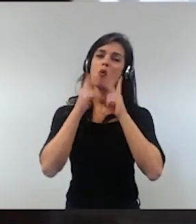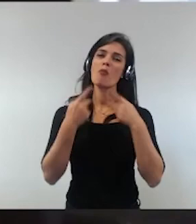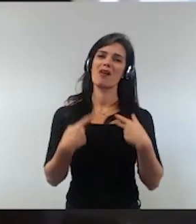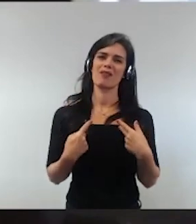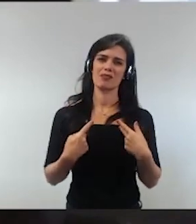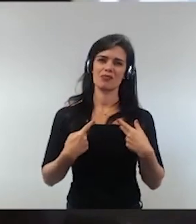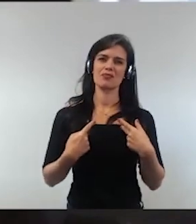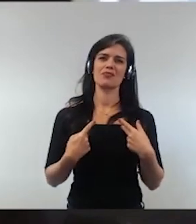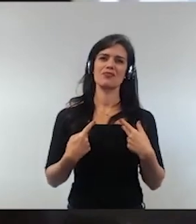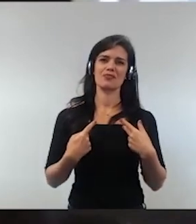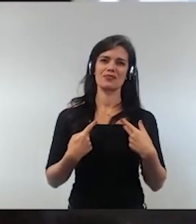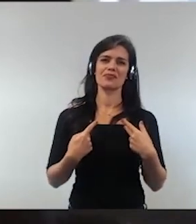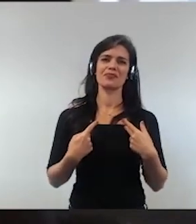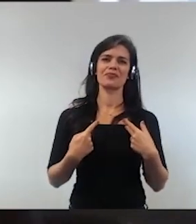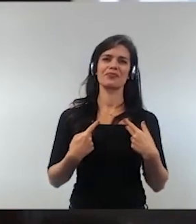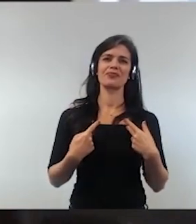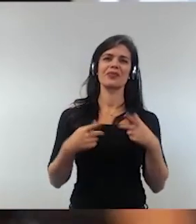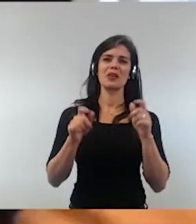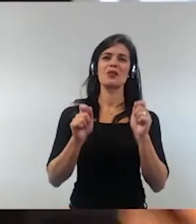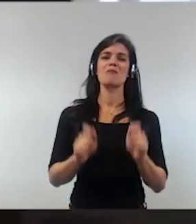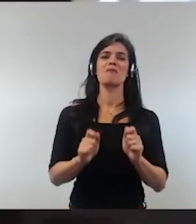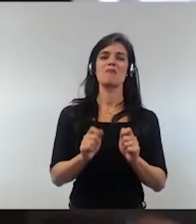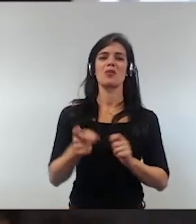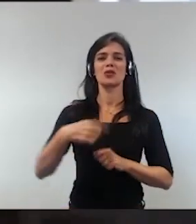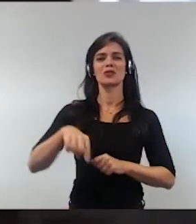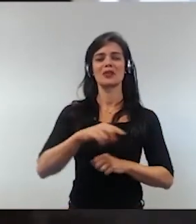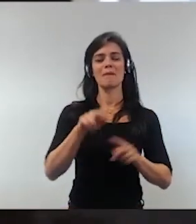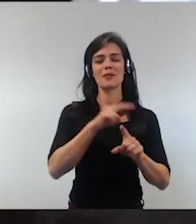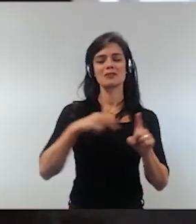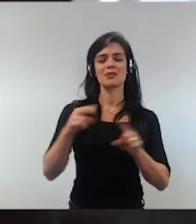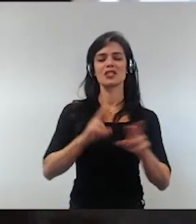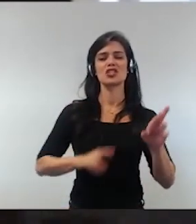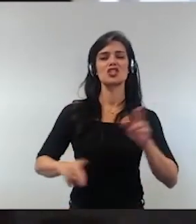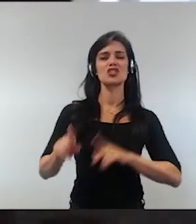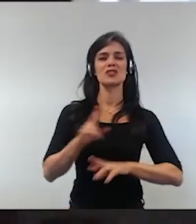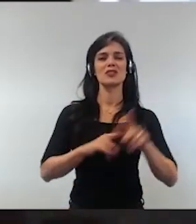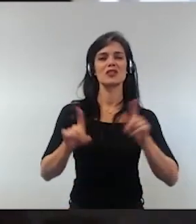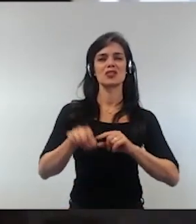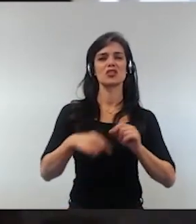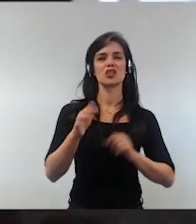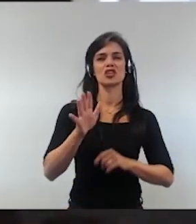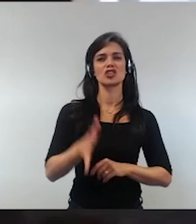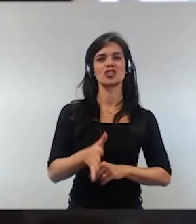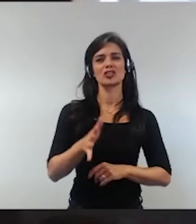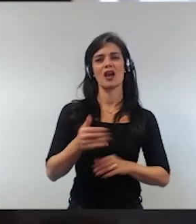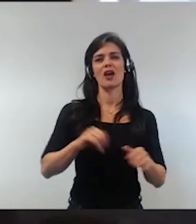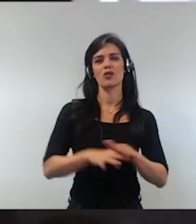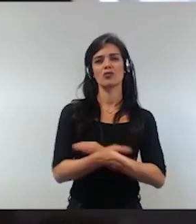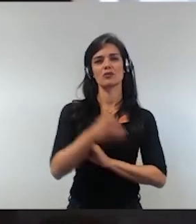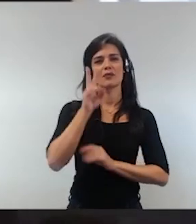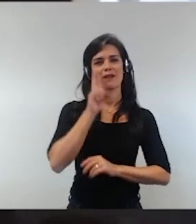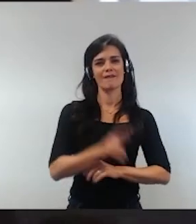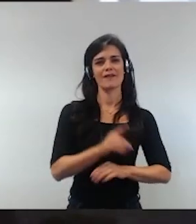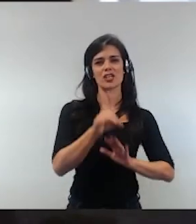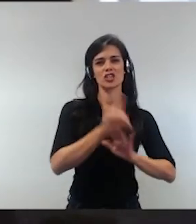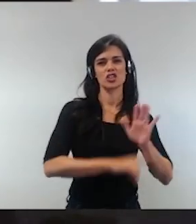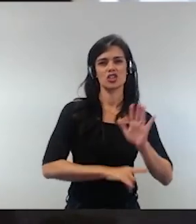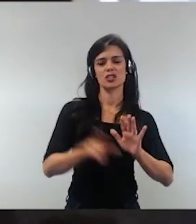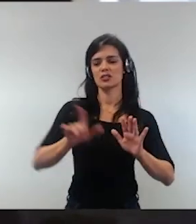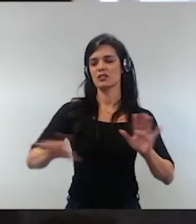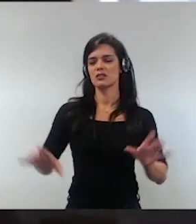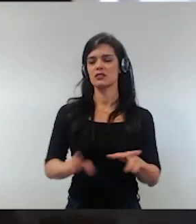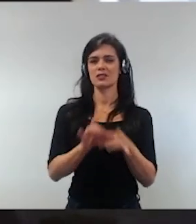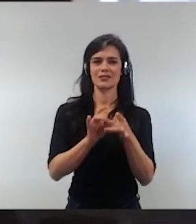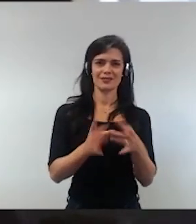Então, acho que pode nos trazer aí perspectivas diferentes também do que a gente está acostumado a ver de relação entre direito e